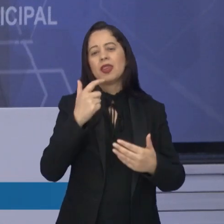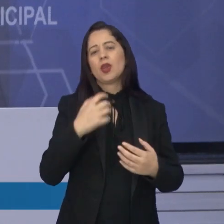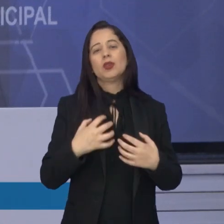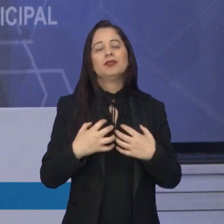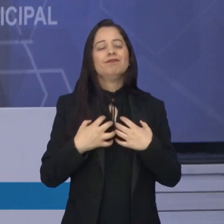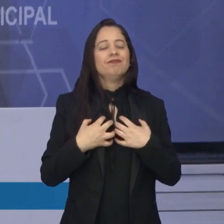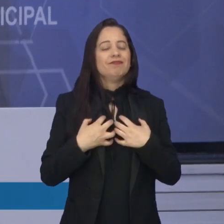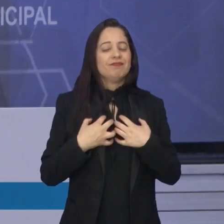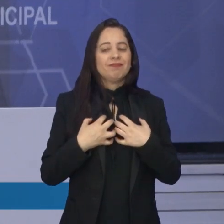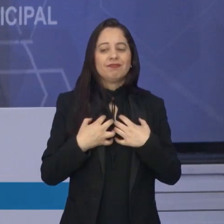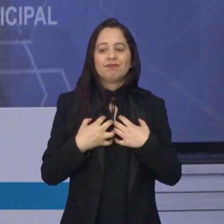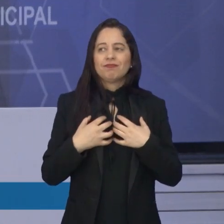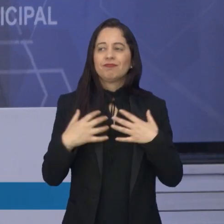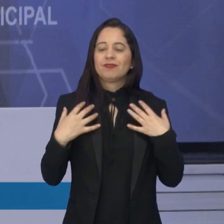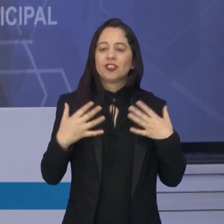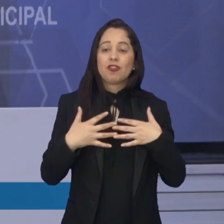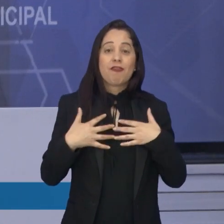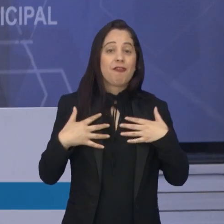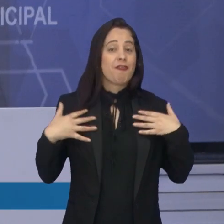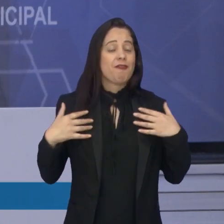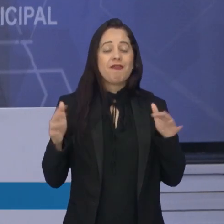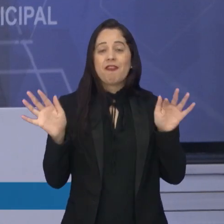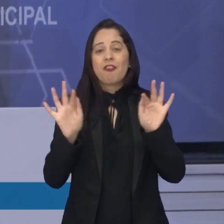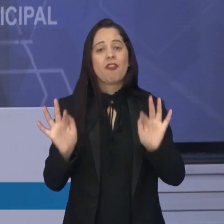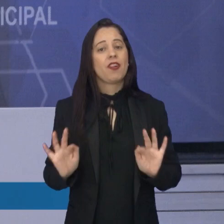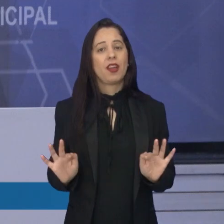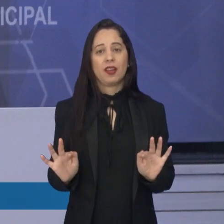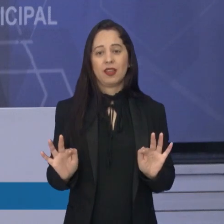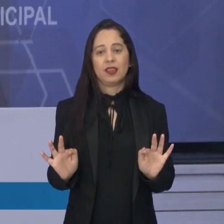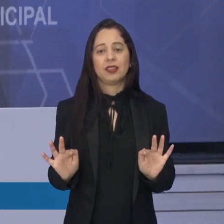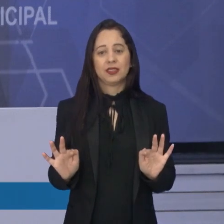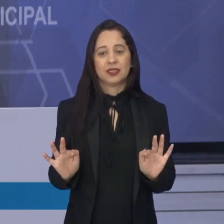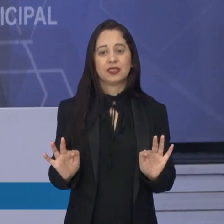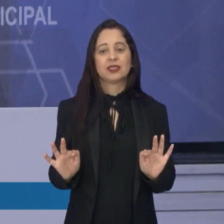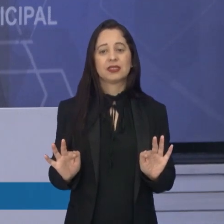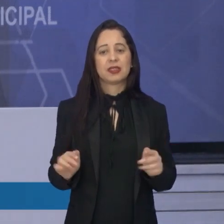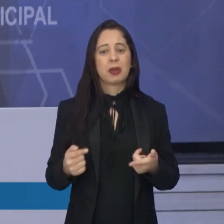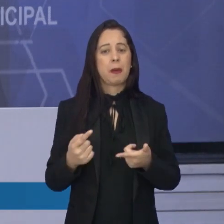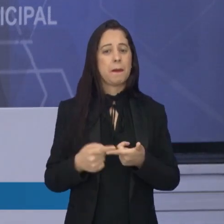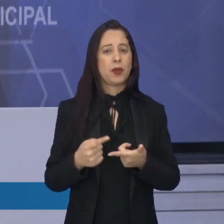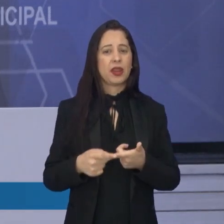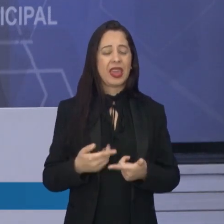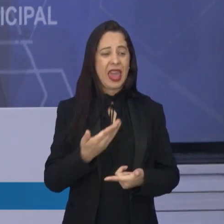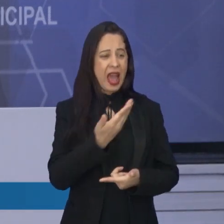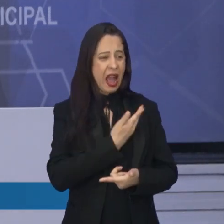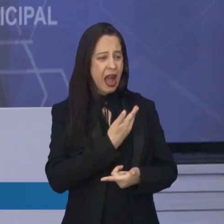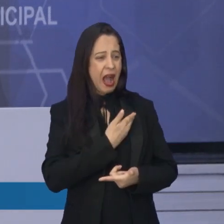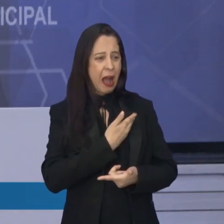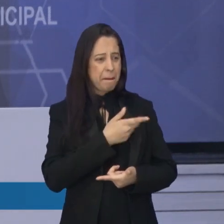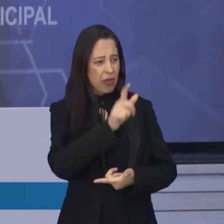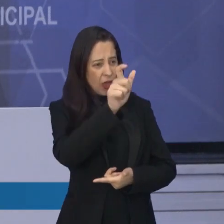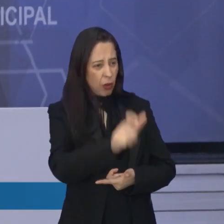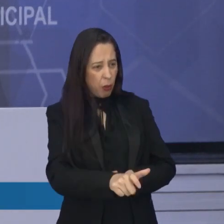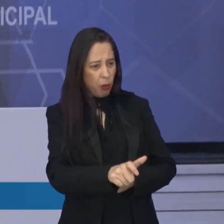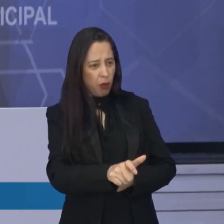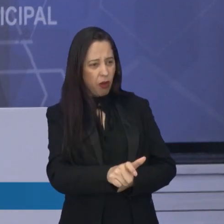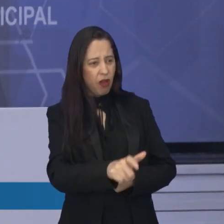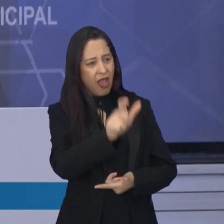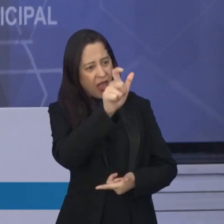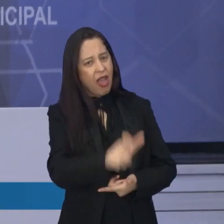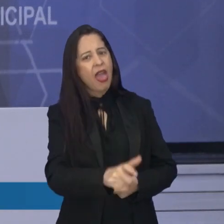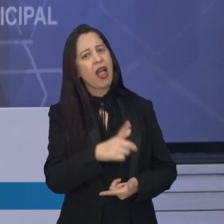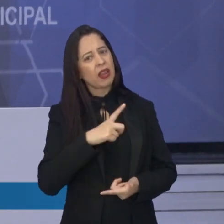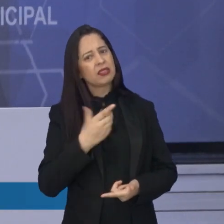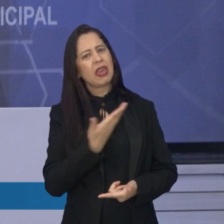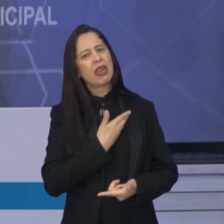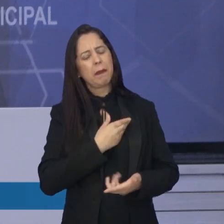muito satisfeito, muito feliz, porque, dentre os tantos amigos que ela possui, essa